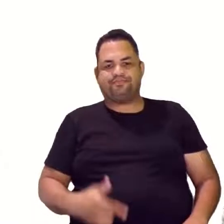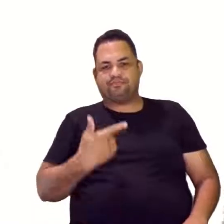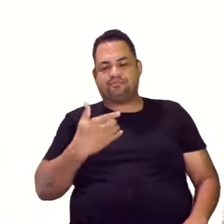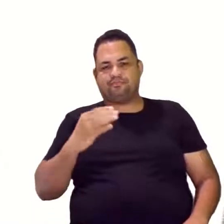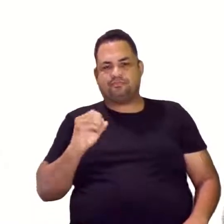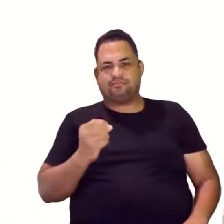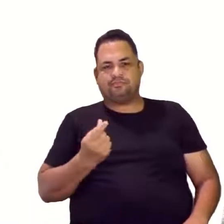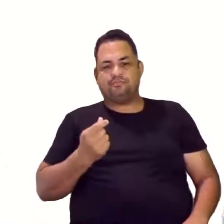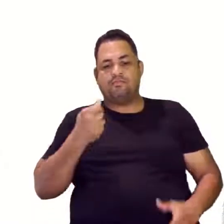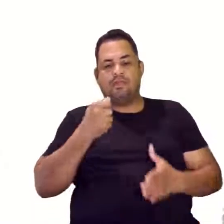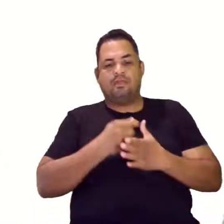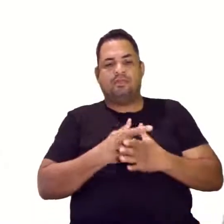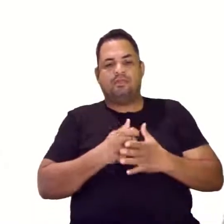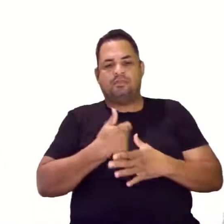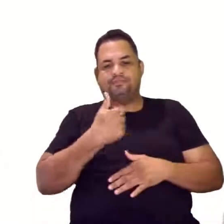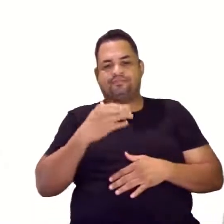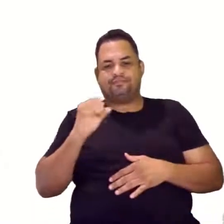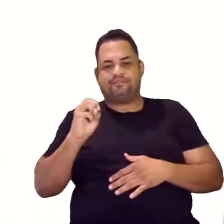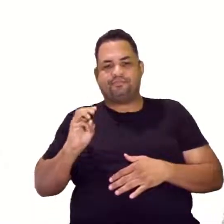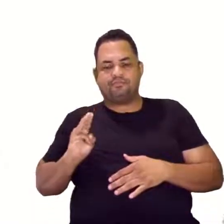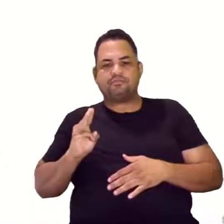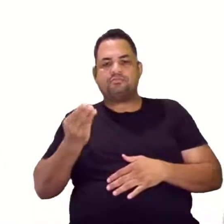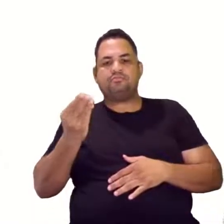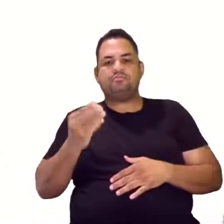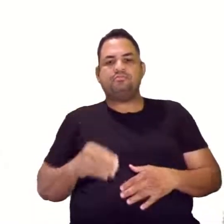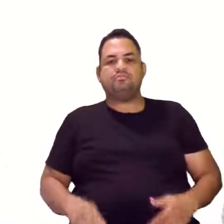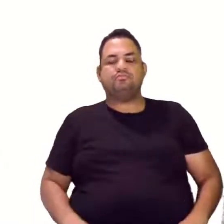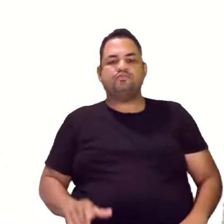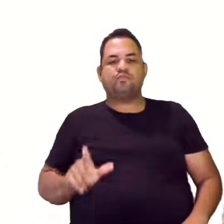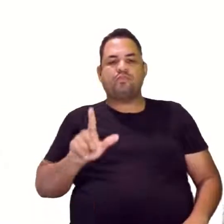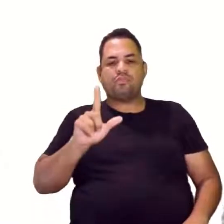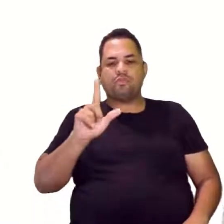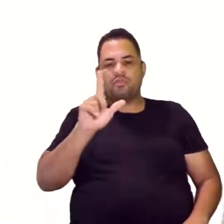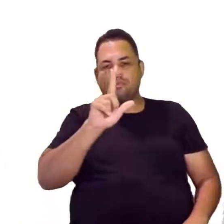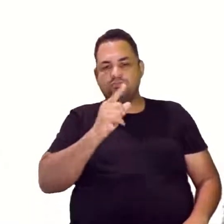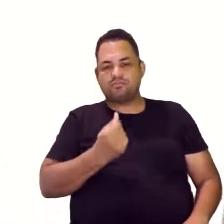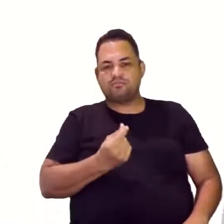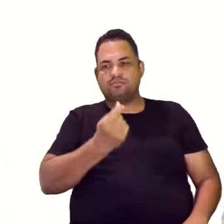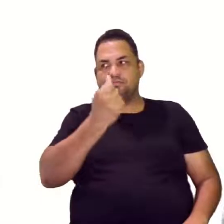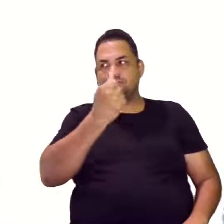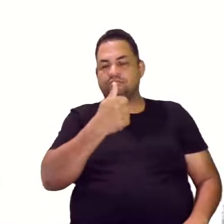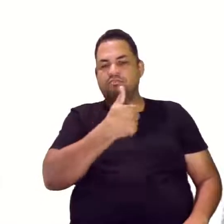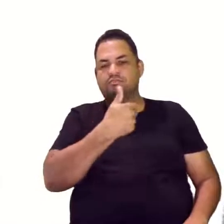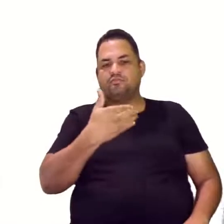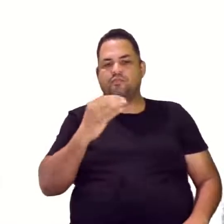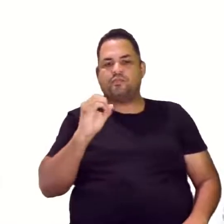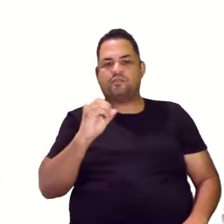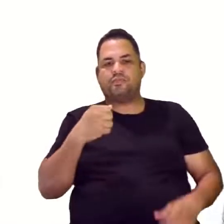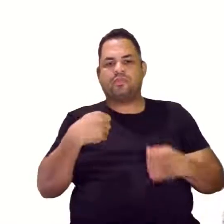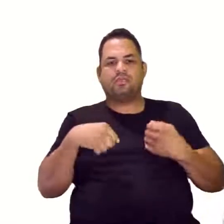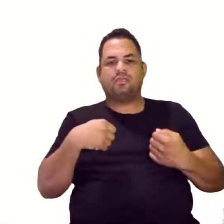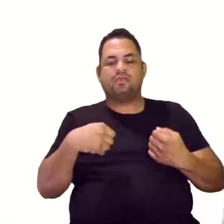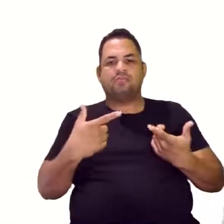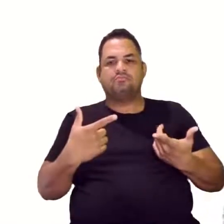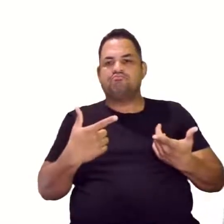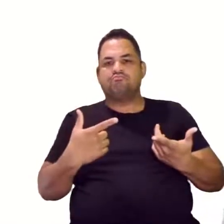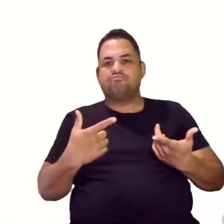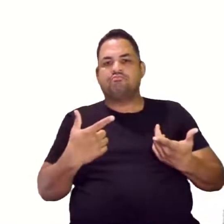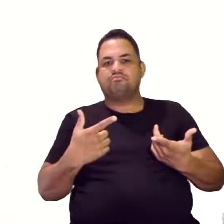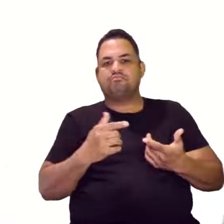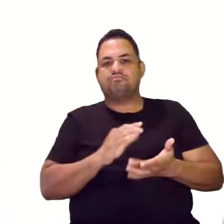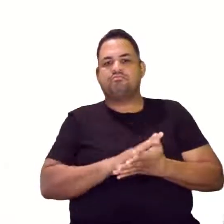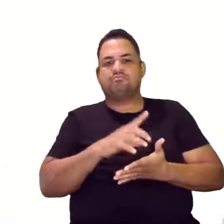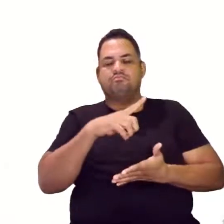milhões, despesas 10 milhões. Então o lucro foi de 20 menos 10, 10. Aí não precisa aqui, como não estão